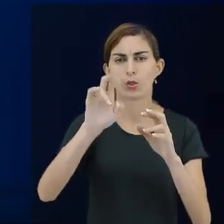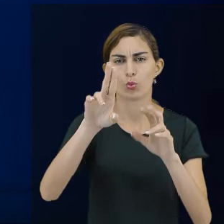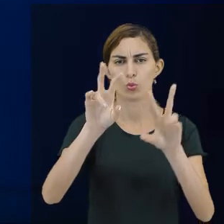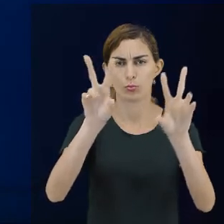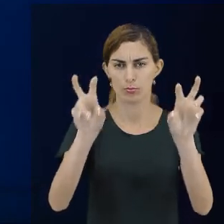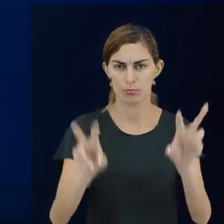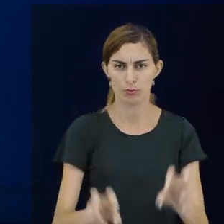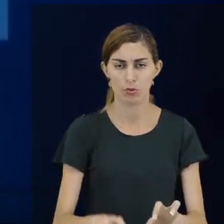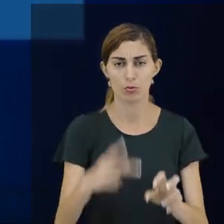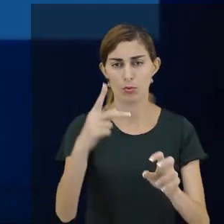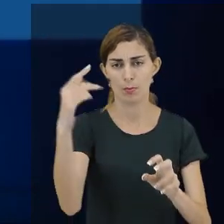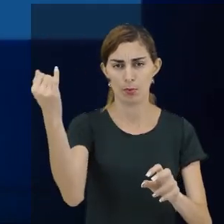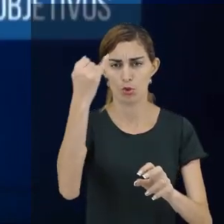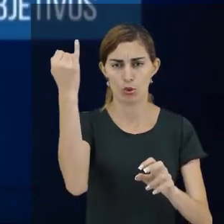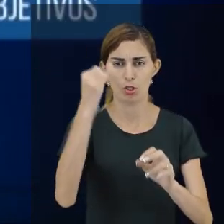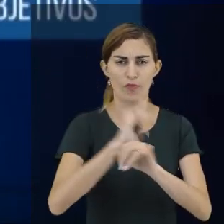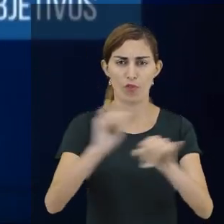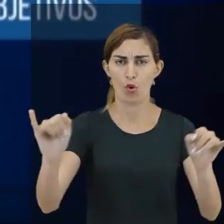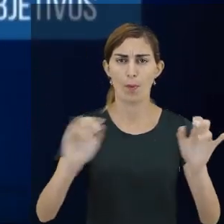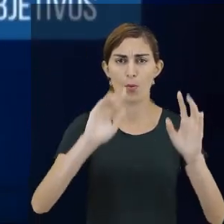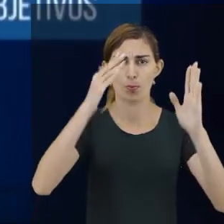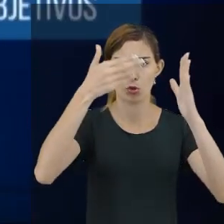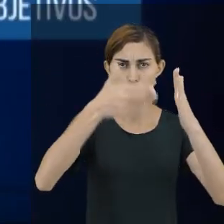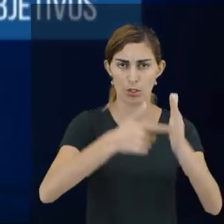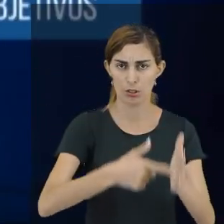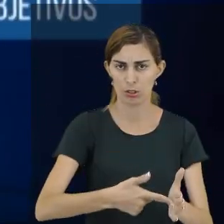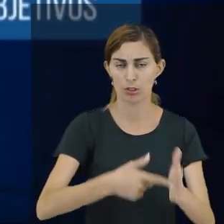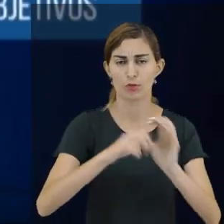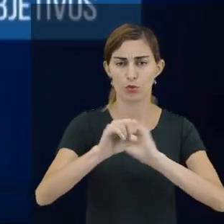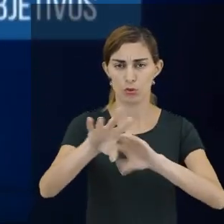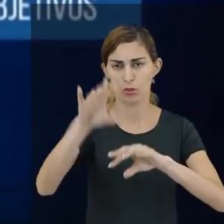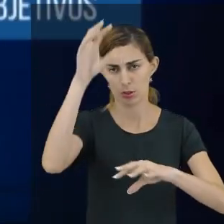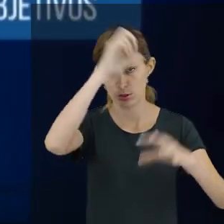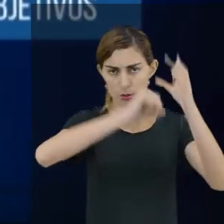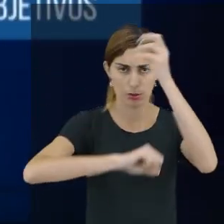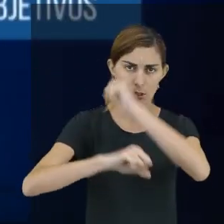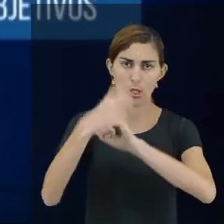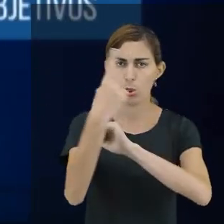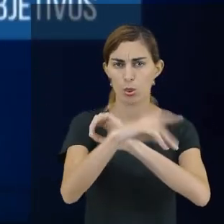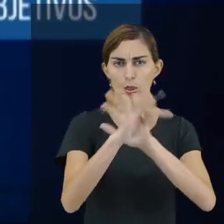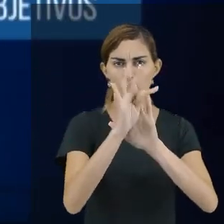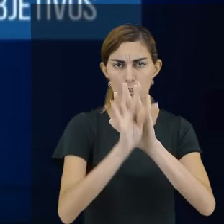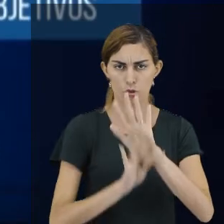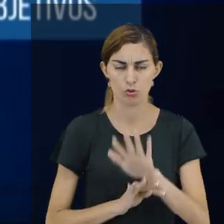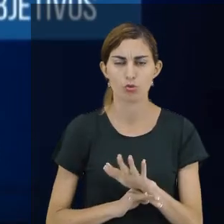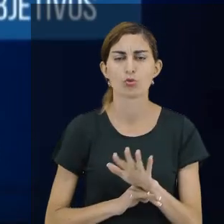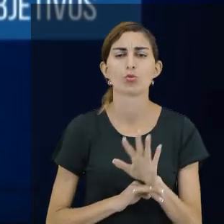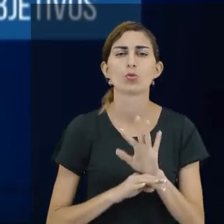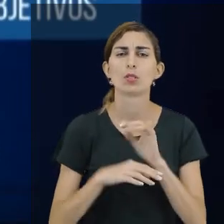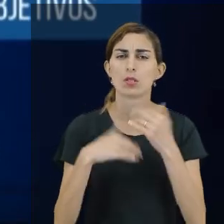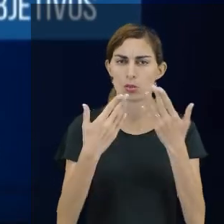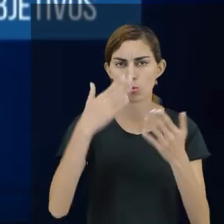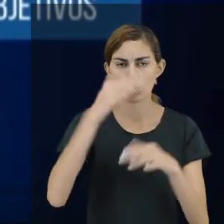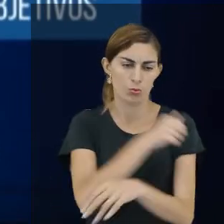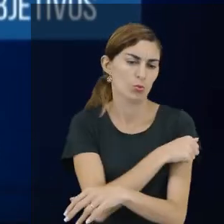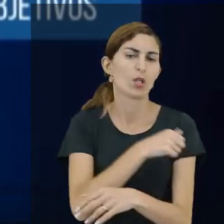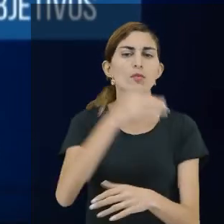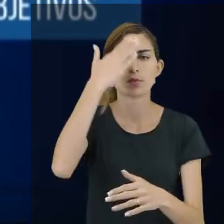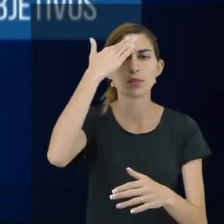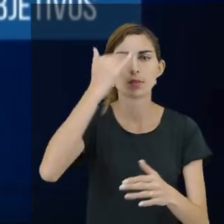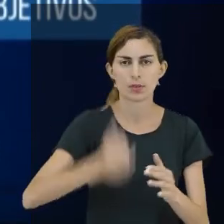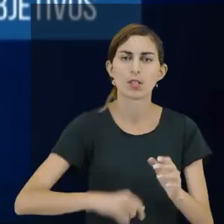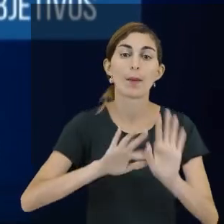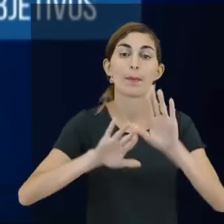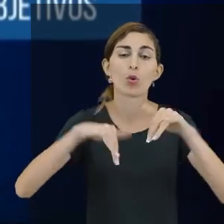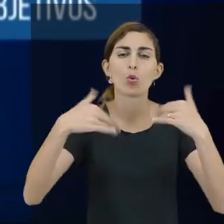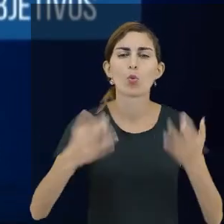sua relevância, e informar os objetivos de ensino-aprendizagem relacionados àquele texto. Assim, o estudante saberá logo